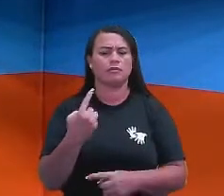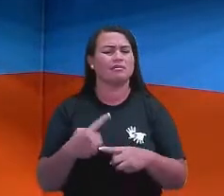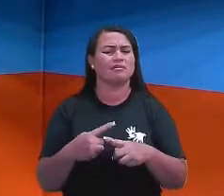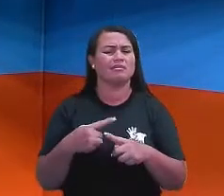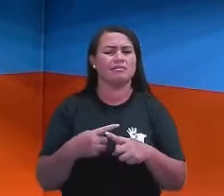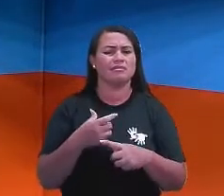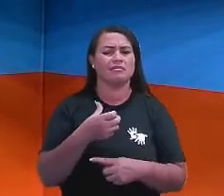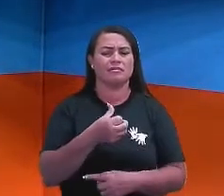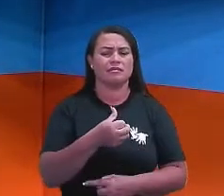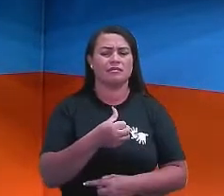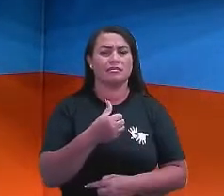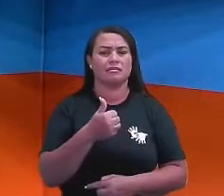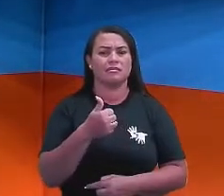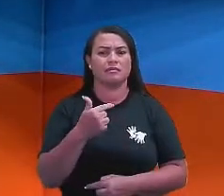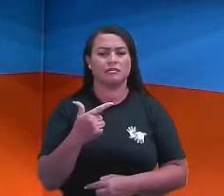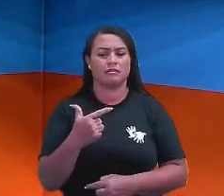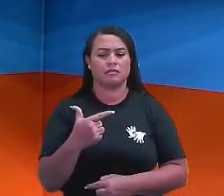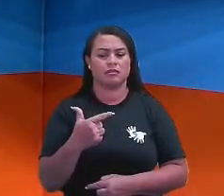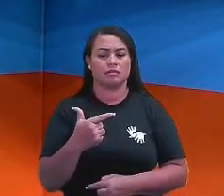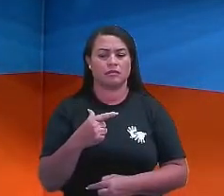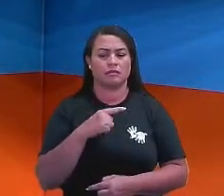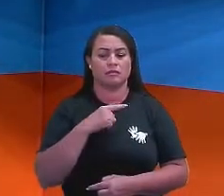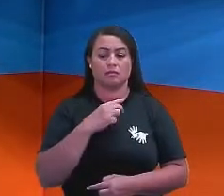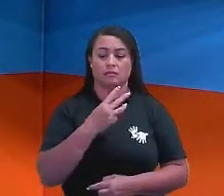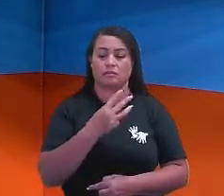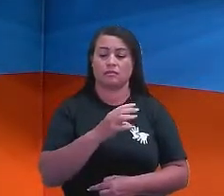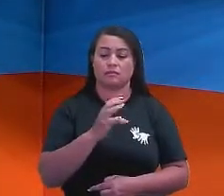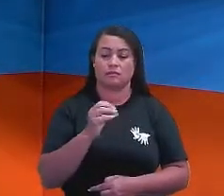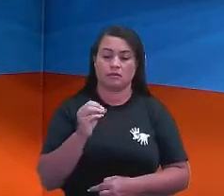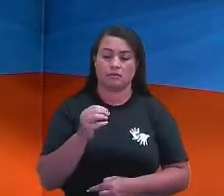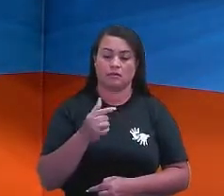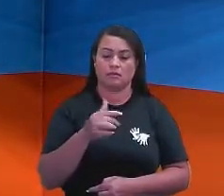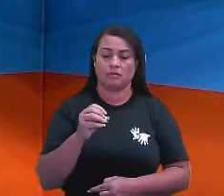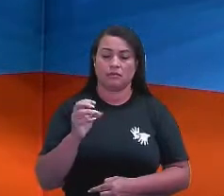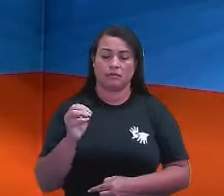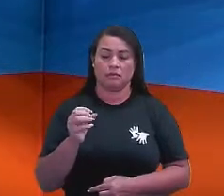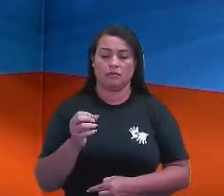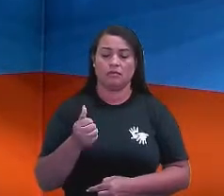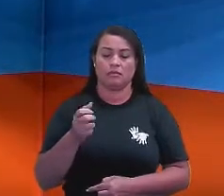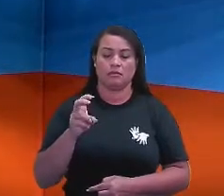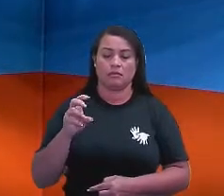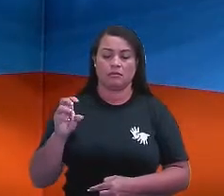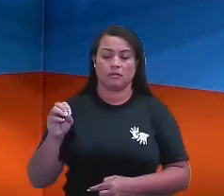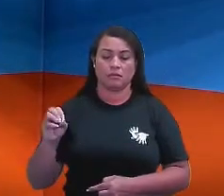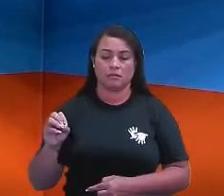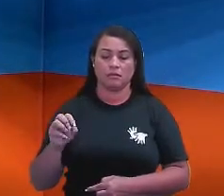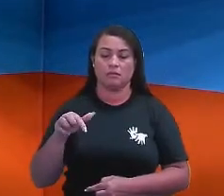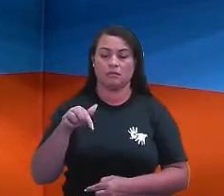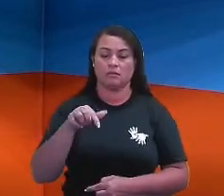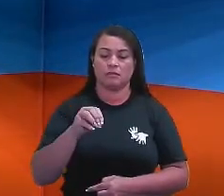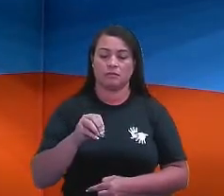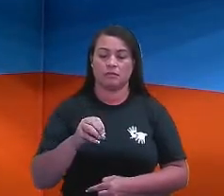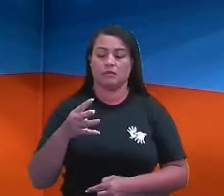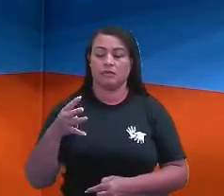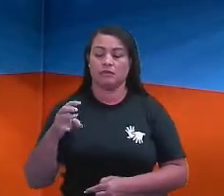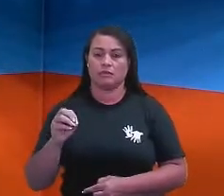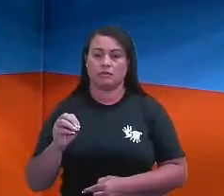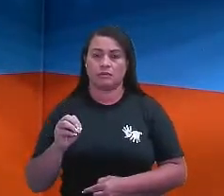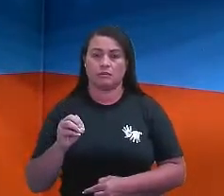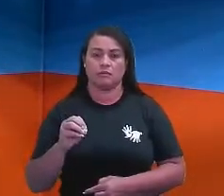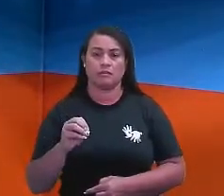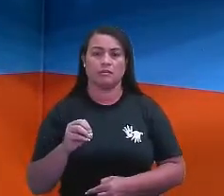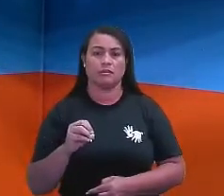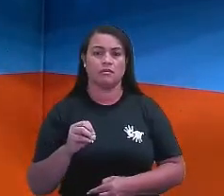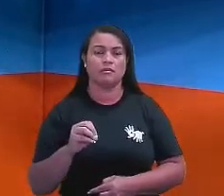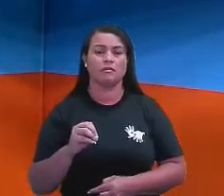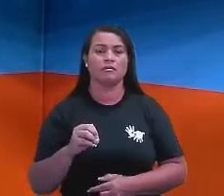612, professora? 300 mais 200, 500. Separa. 70 mais os 40, eu